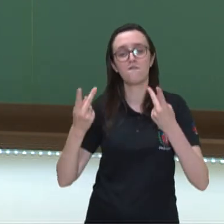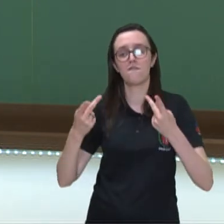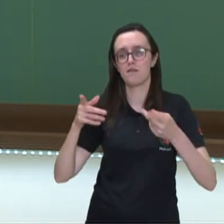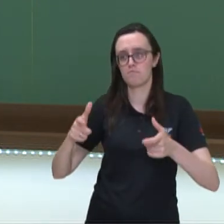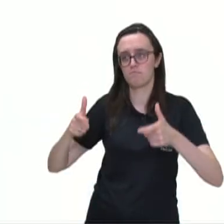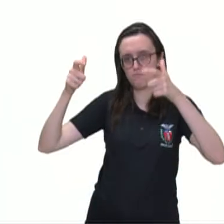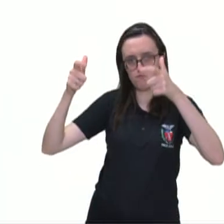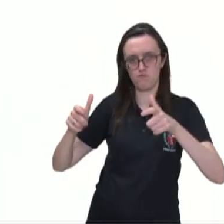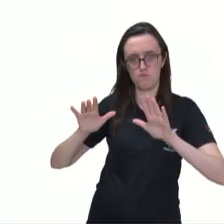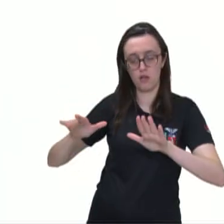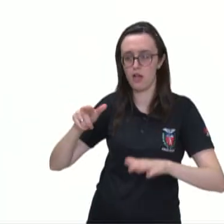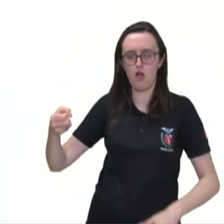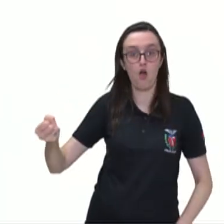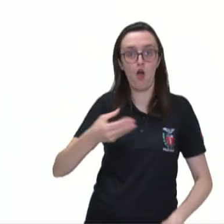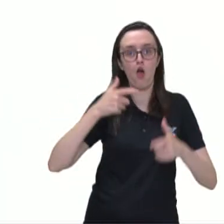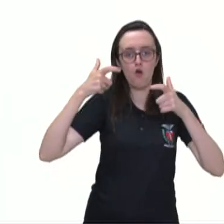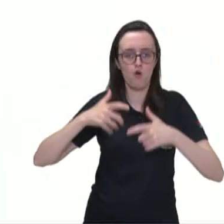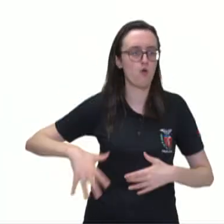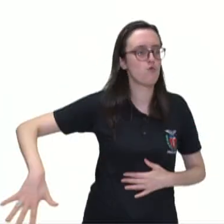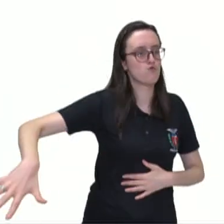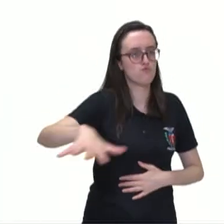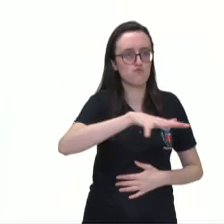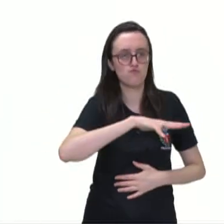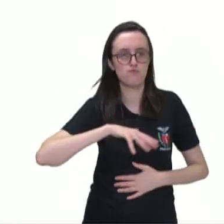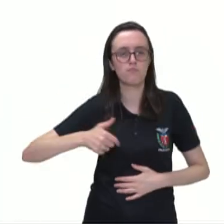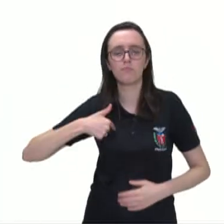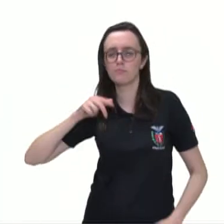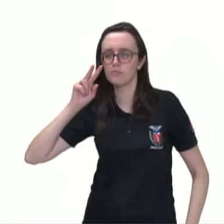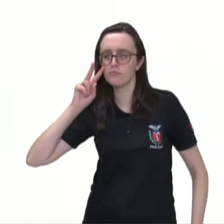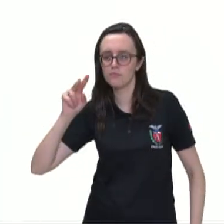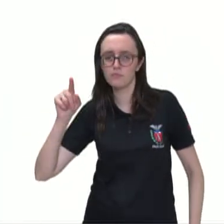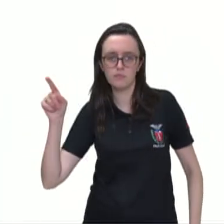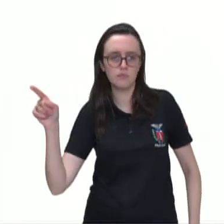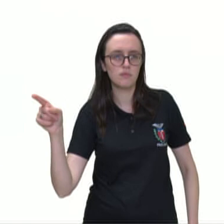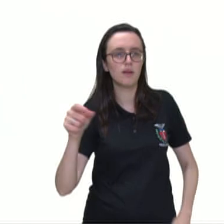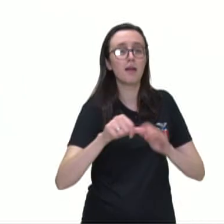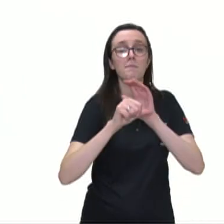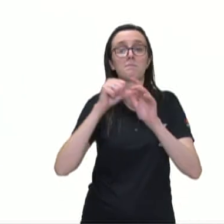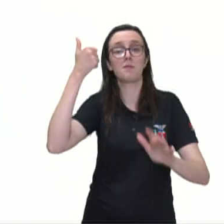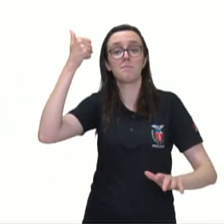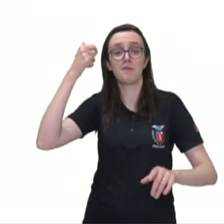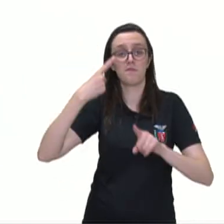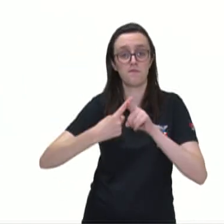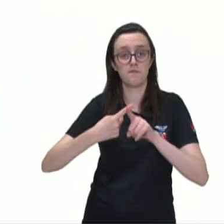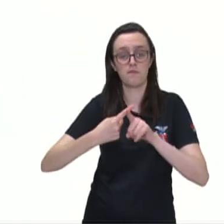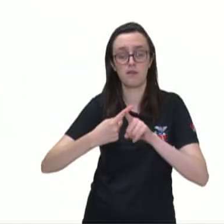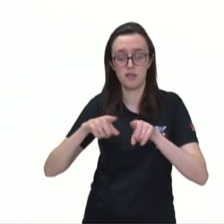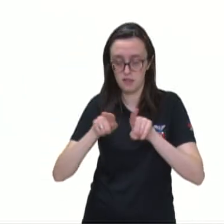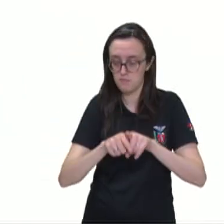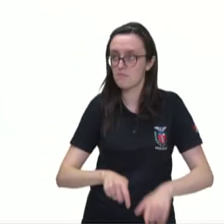imóvel em ótima localização, te vi passando pela primeira vez e à primeira